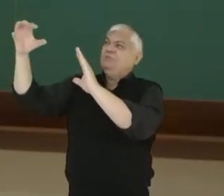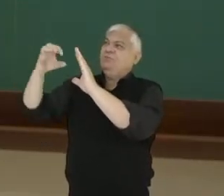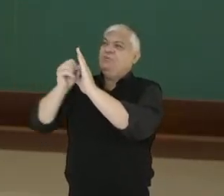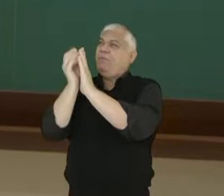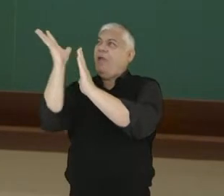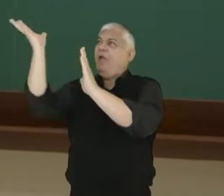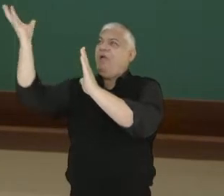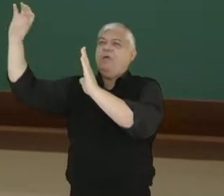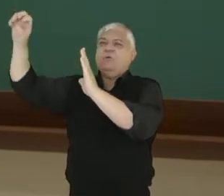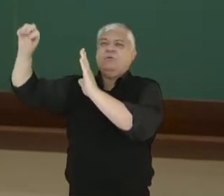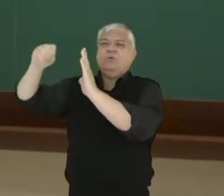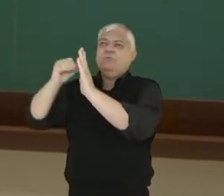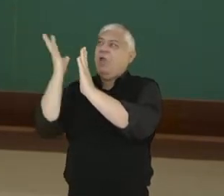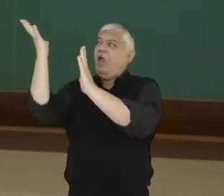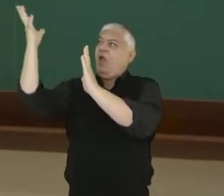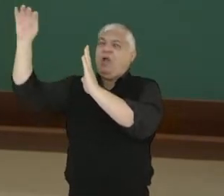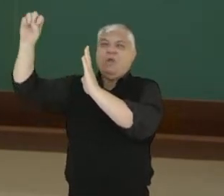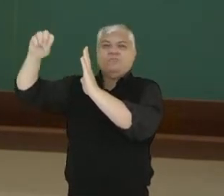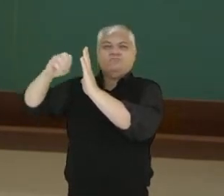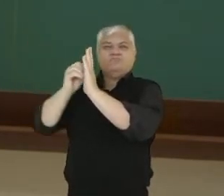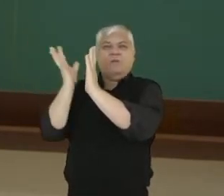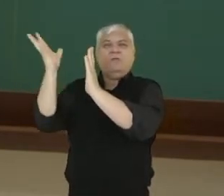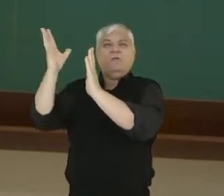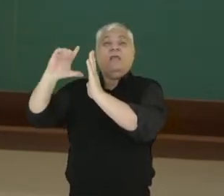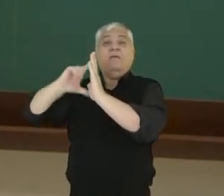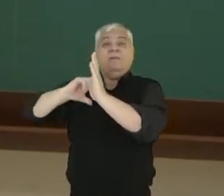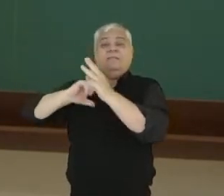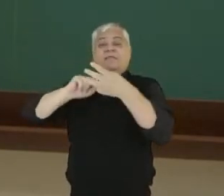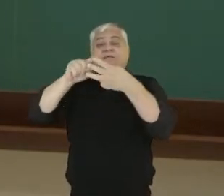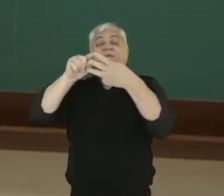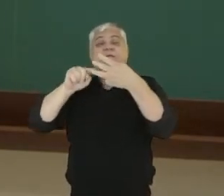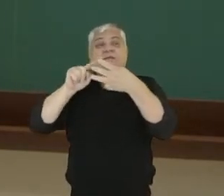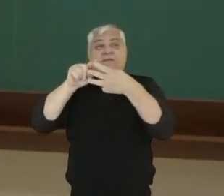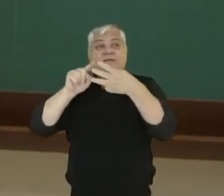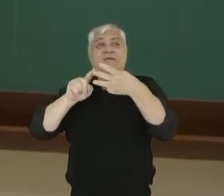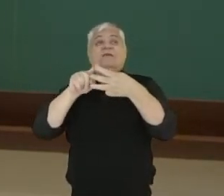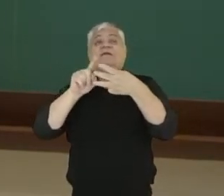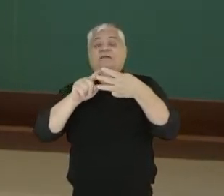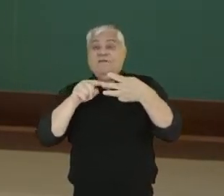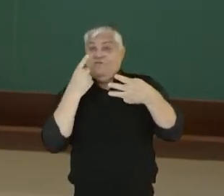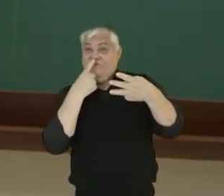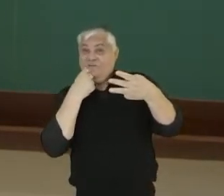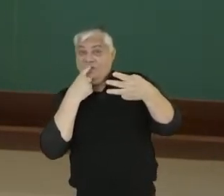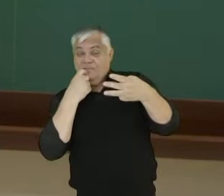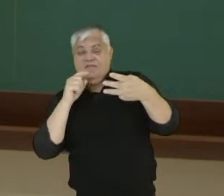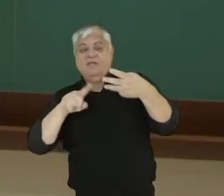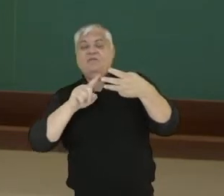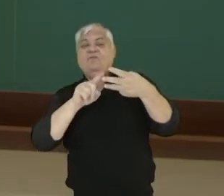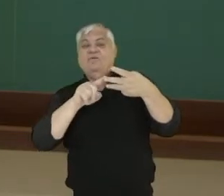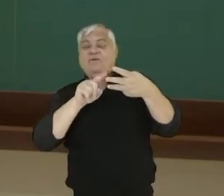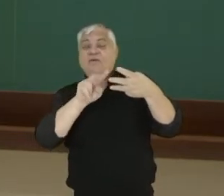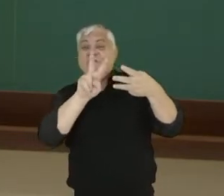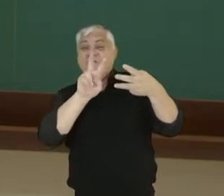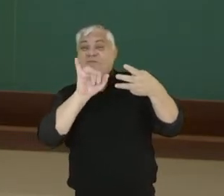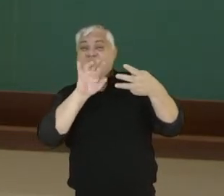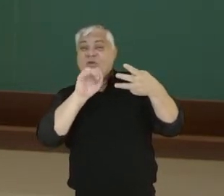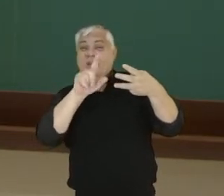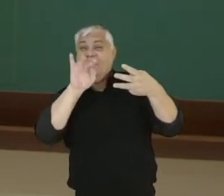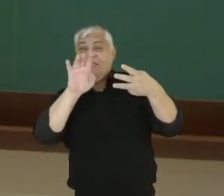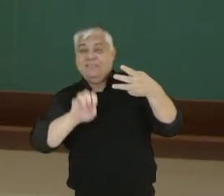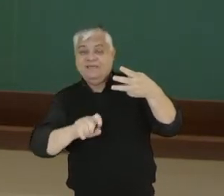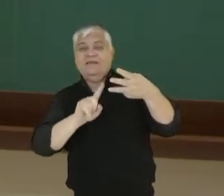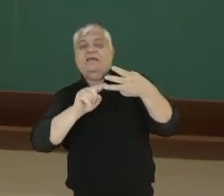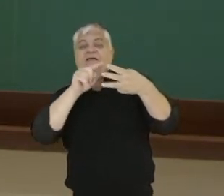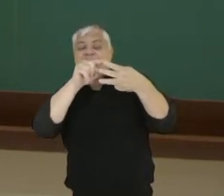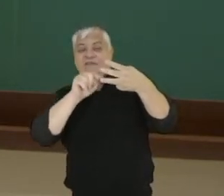Nós seres, nós precisamos principalmente dessas três primeiras aqui, infravermelho, luz visível e ultravioleta. Então percebam que a luz nada